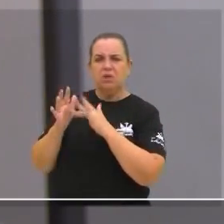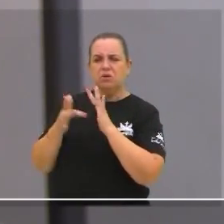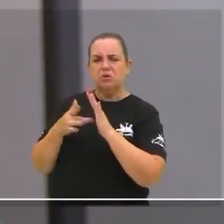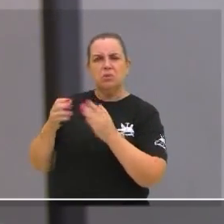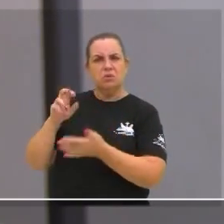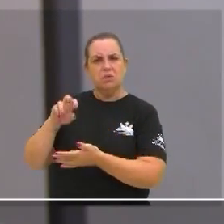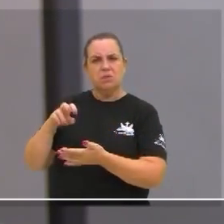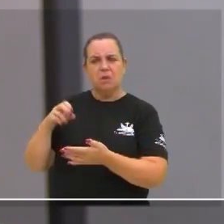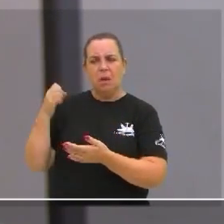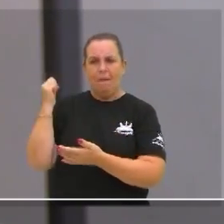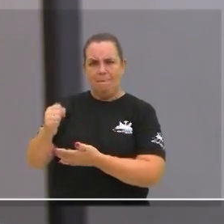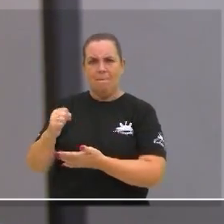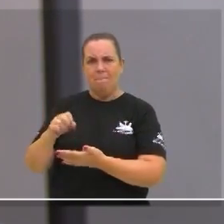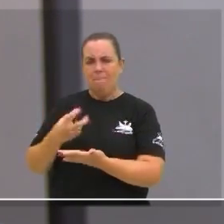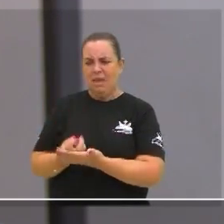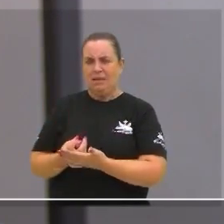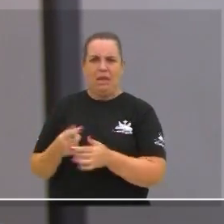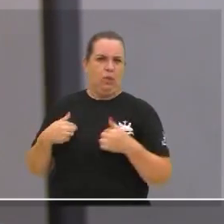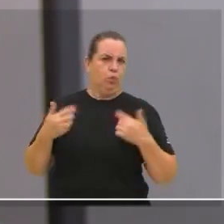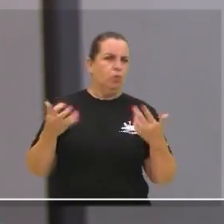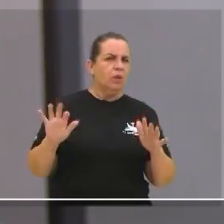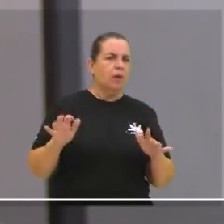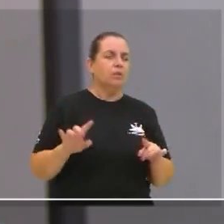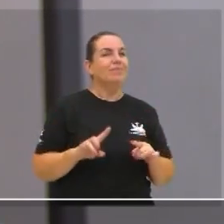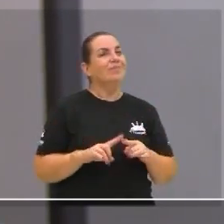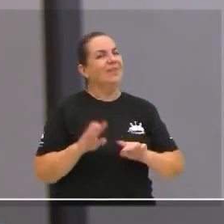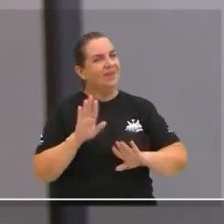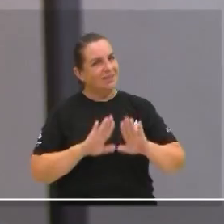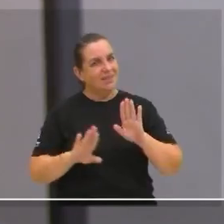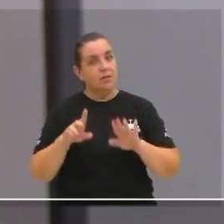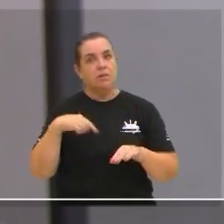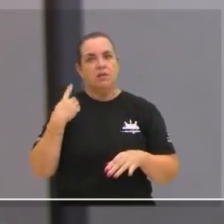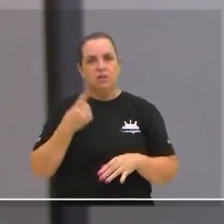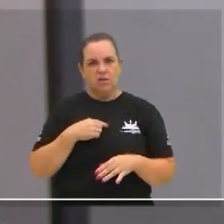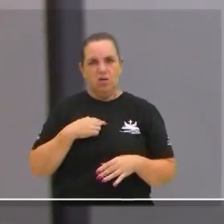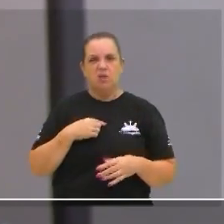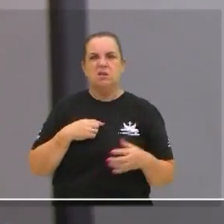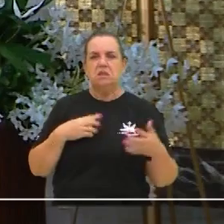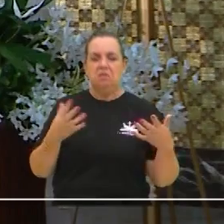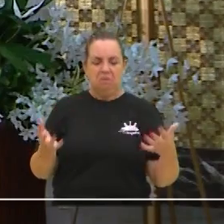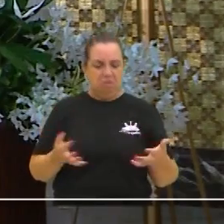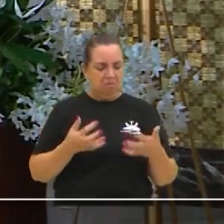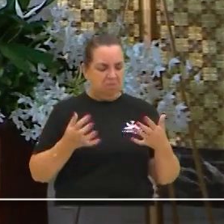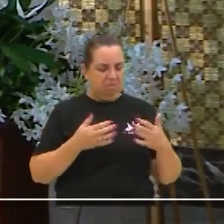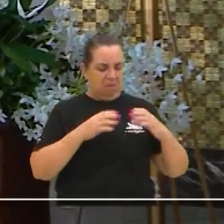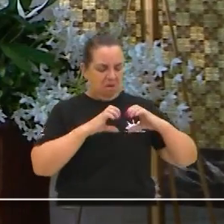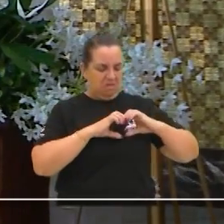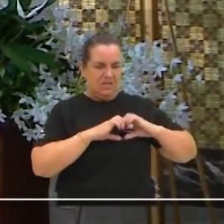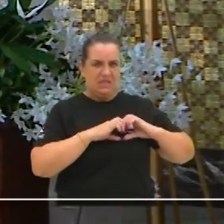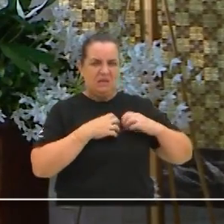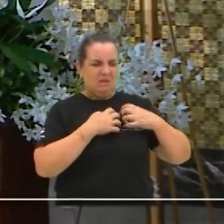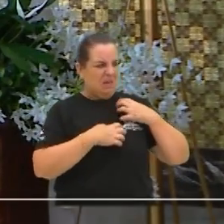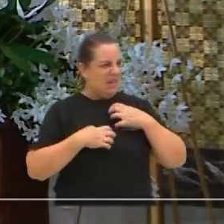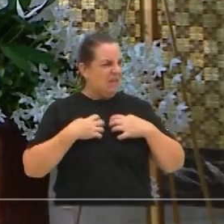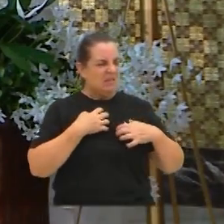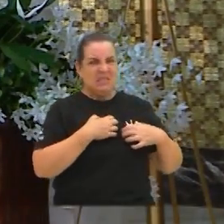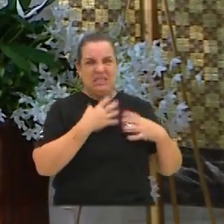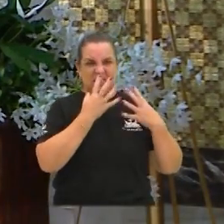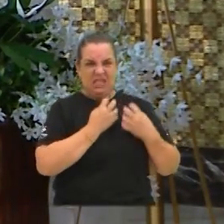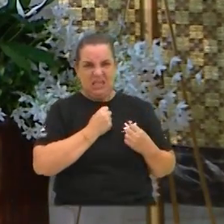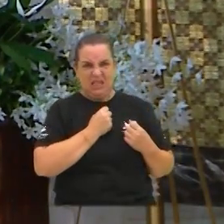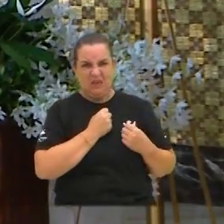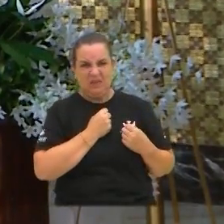Jesus. Mas todas as vezes que nós damos margem ao nosso coração para a raiva,